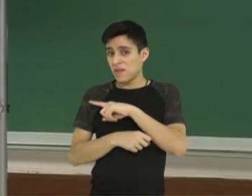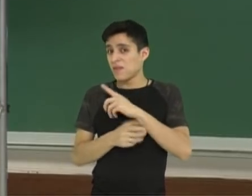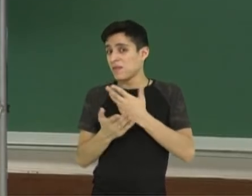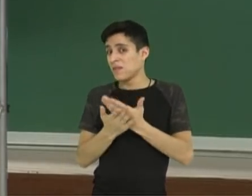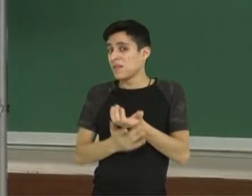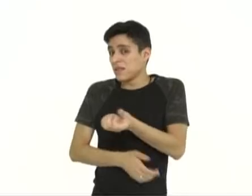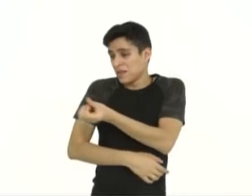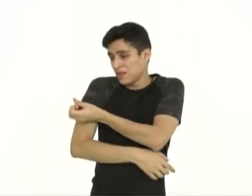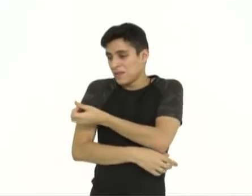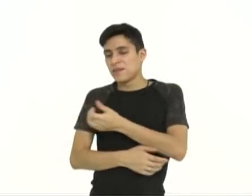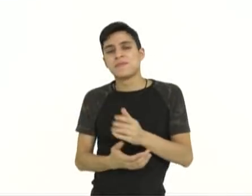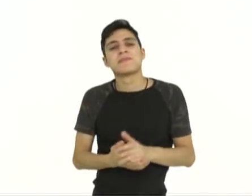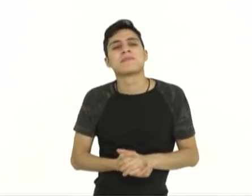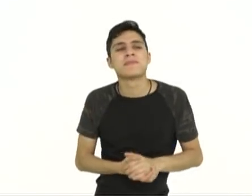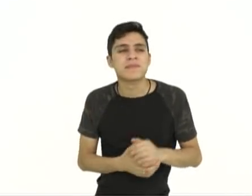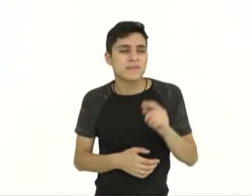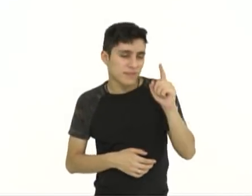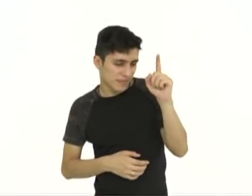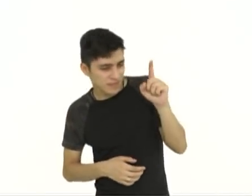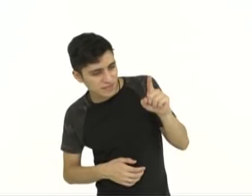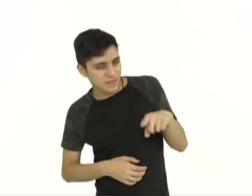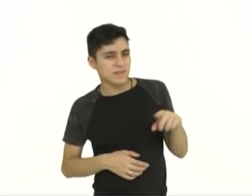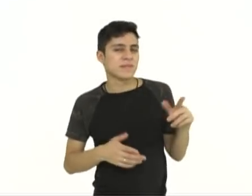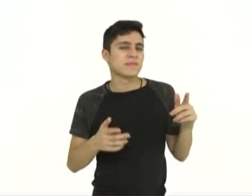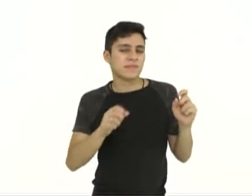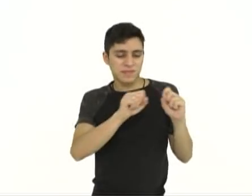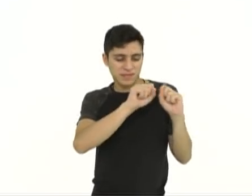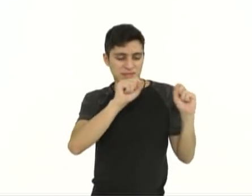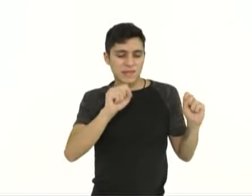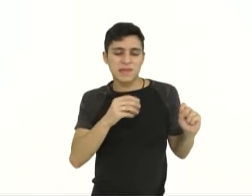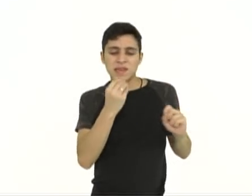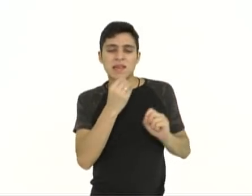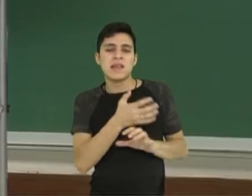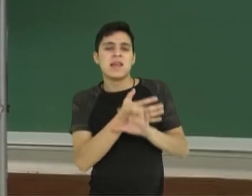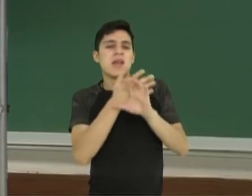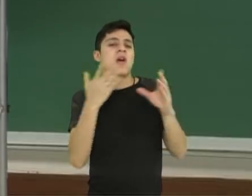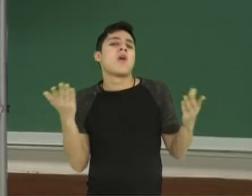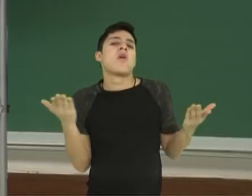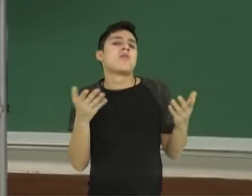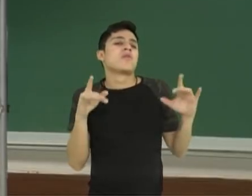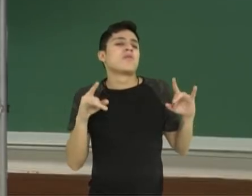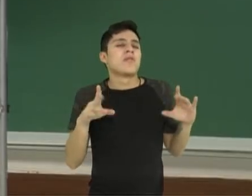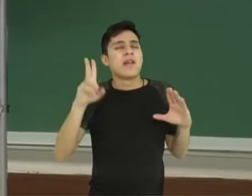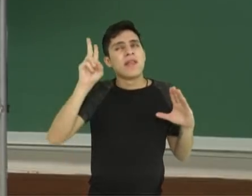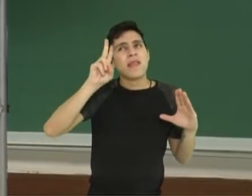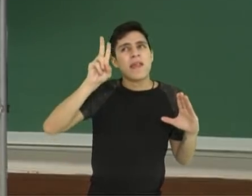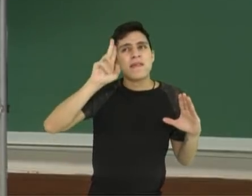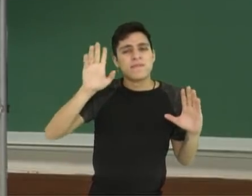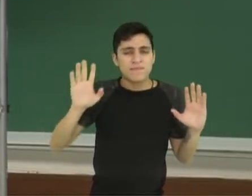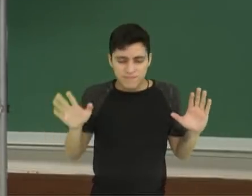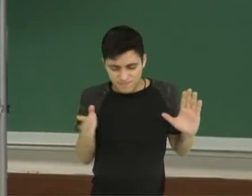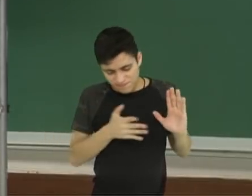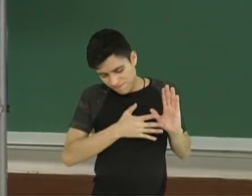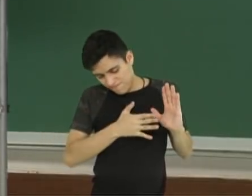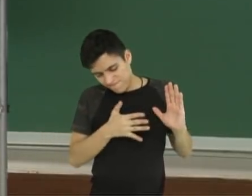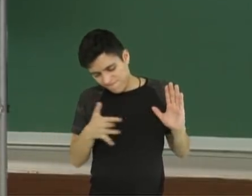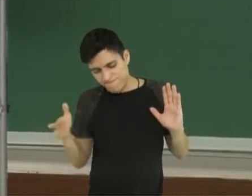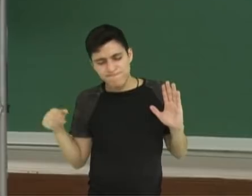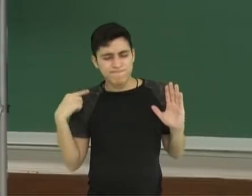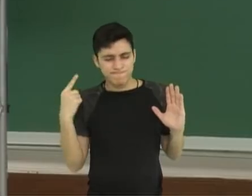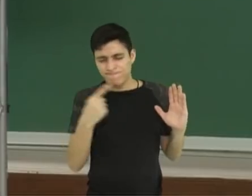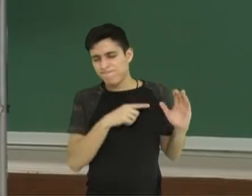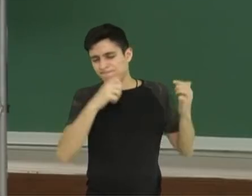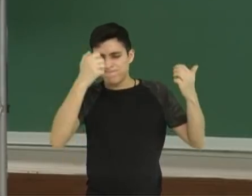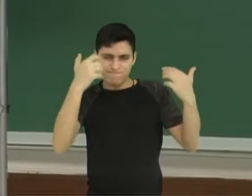ano. Um deles é o sistema esquelético. Então, hoje eu só relembro. Ao longo do nosso caminhar desse ano, nós vamos falar